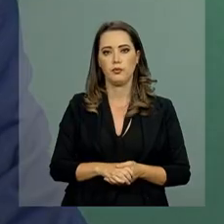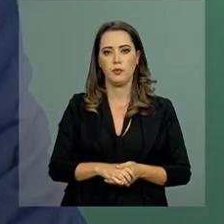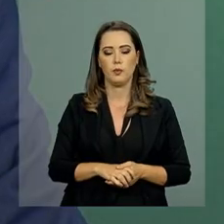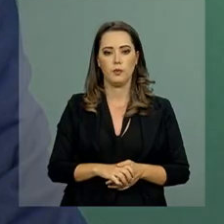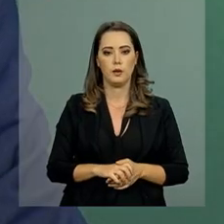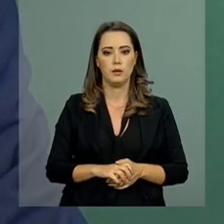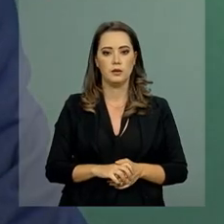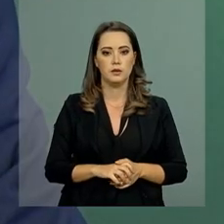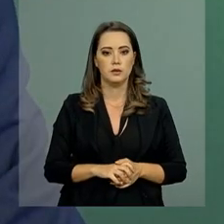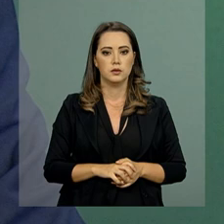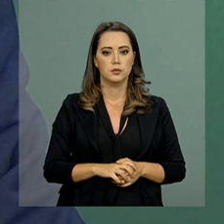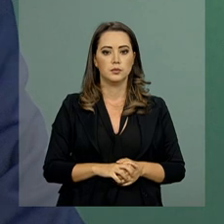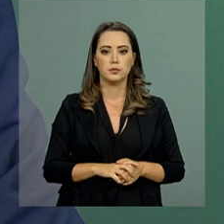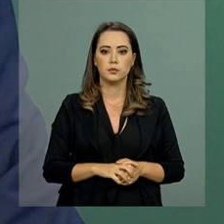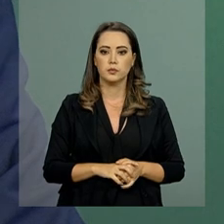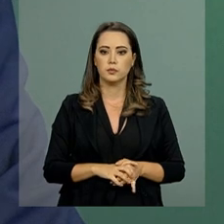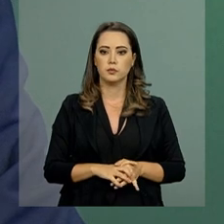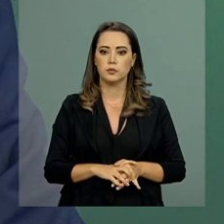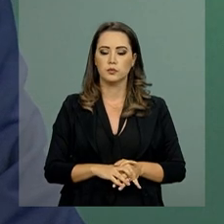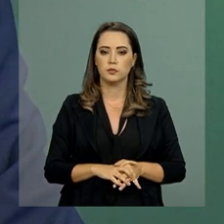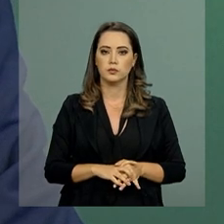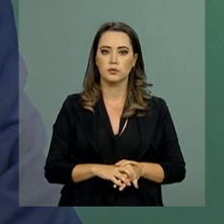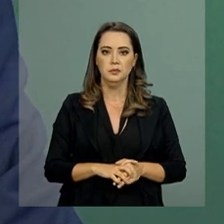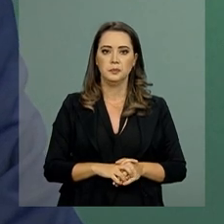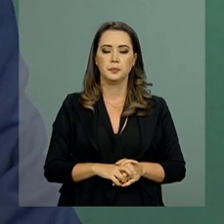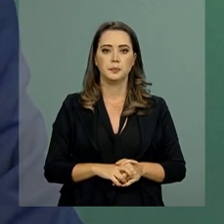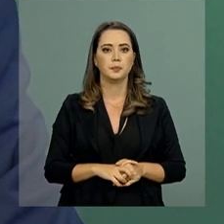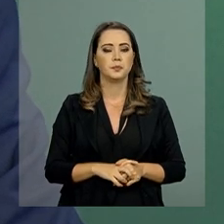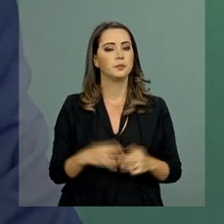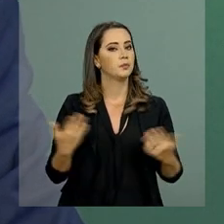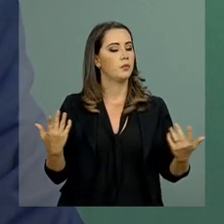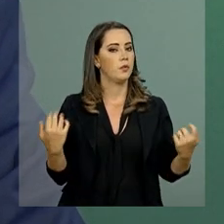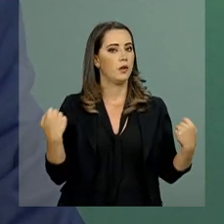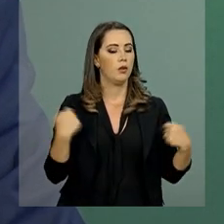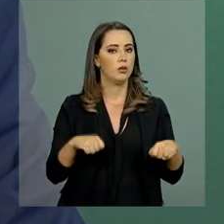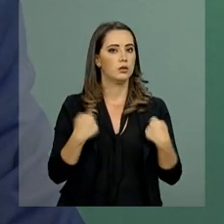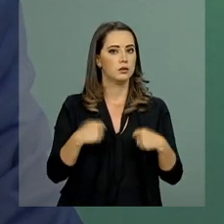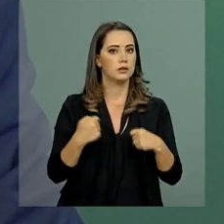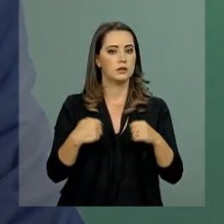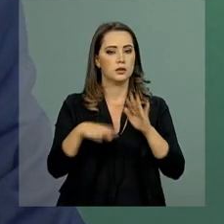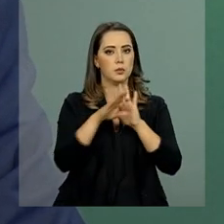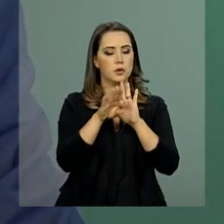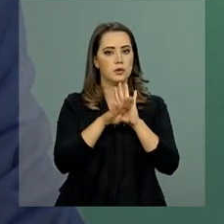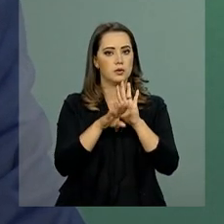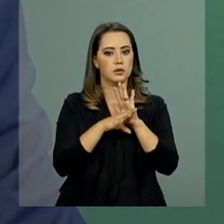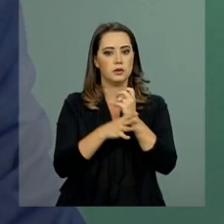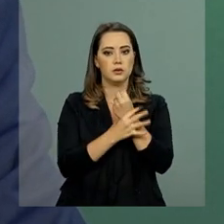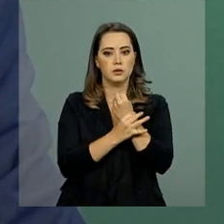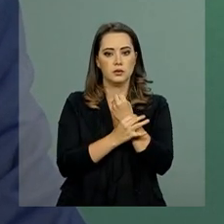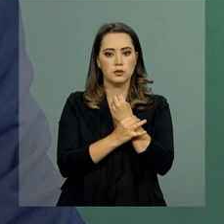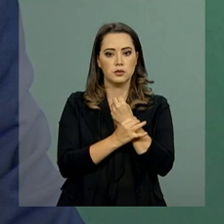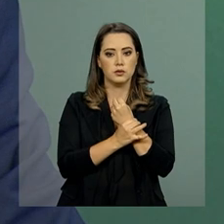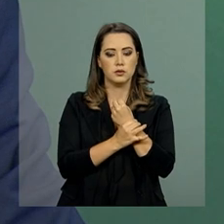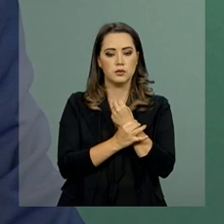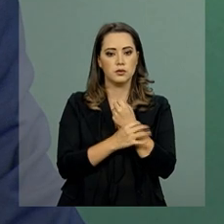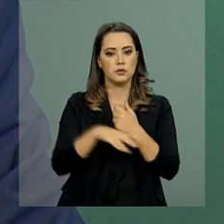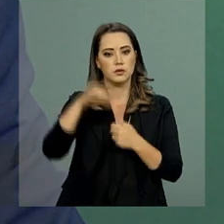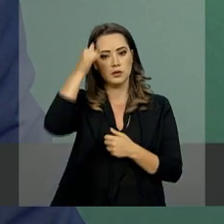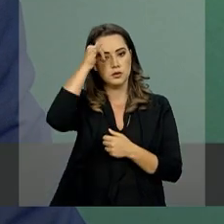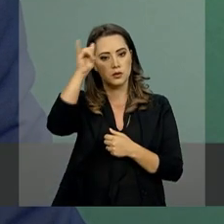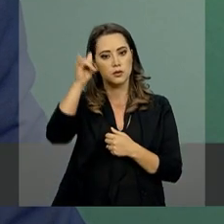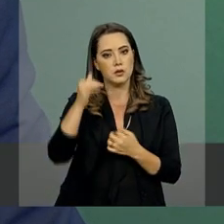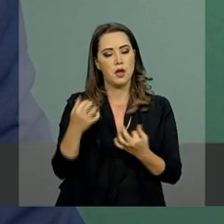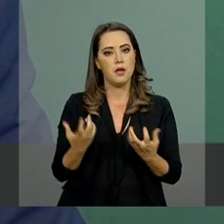para projetos de segurança e prevenção contra